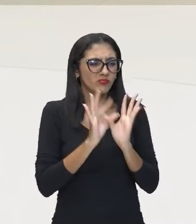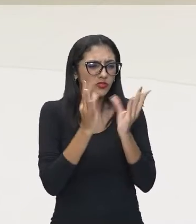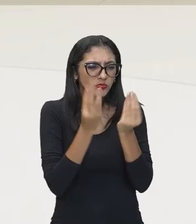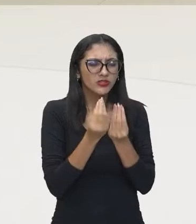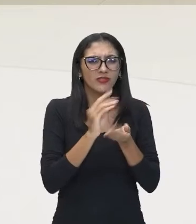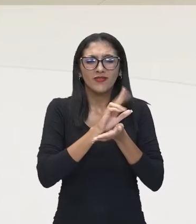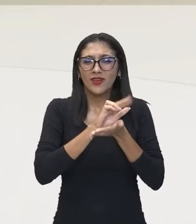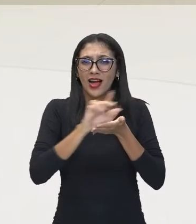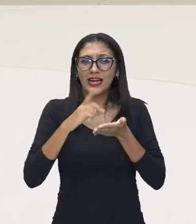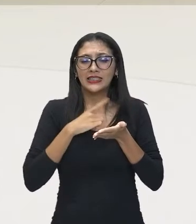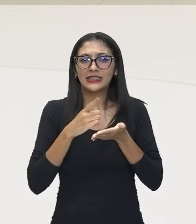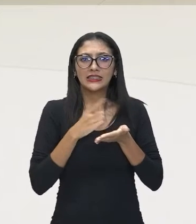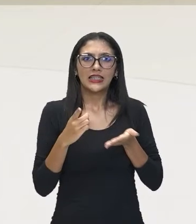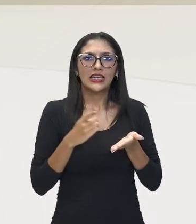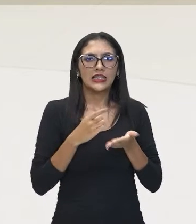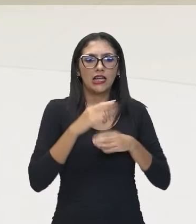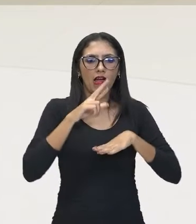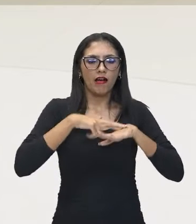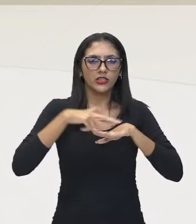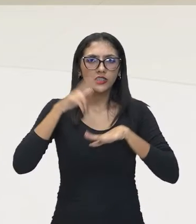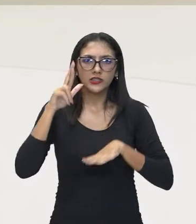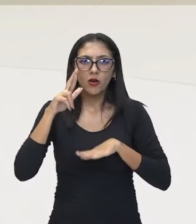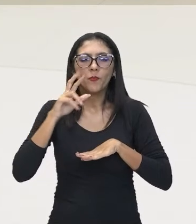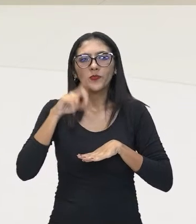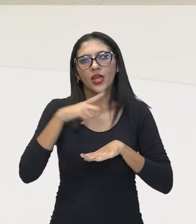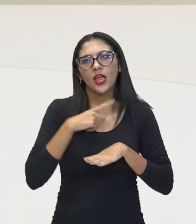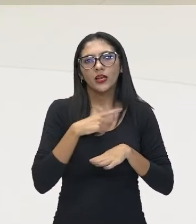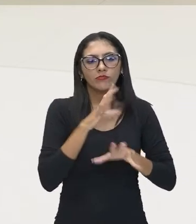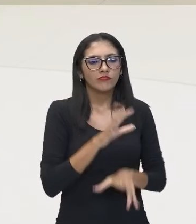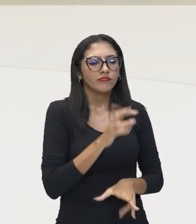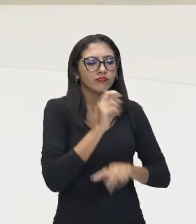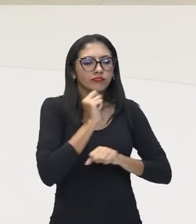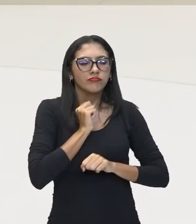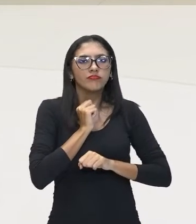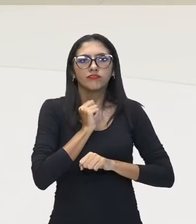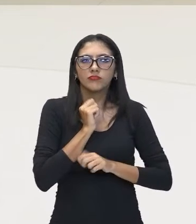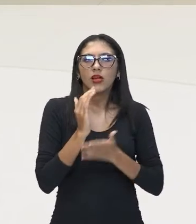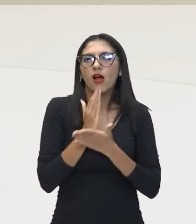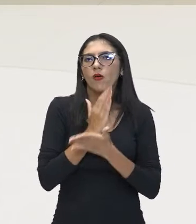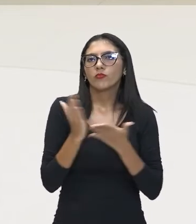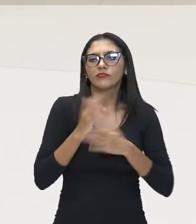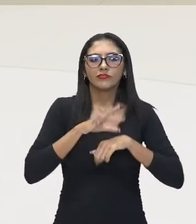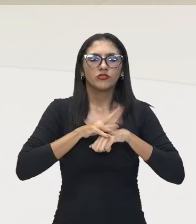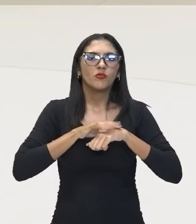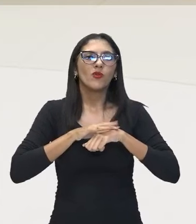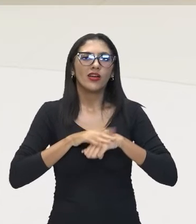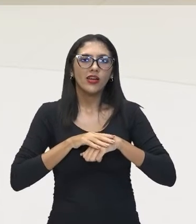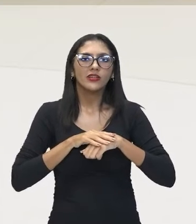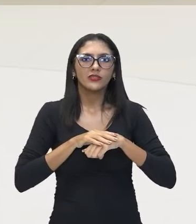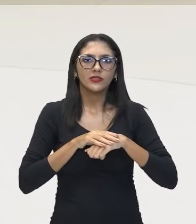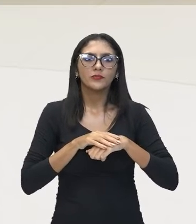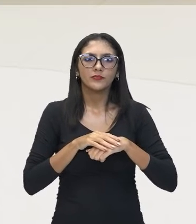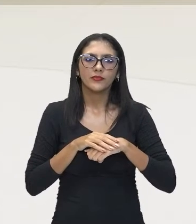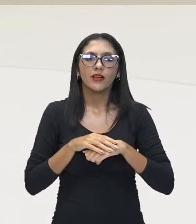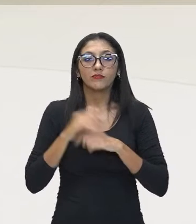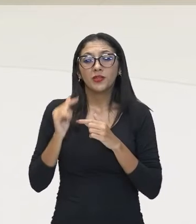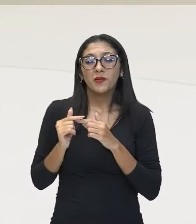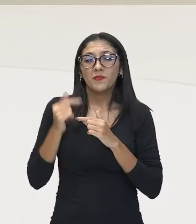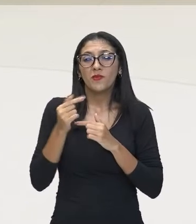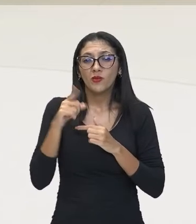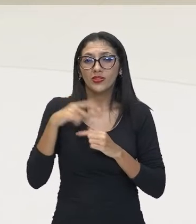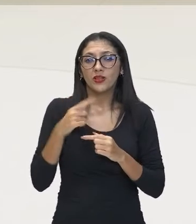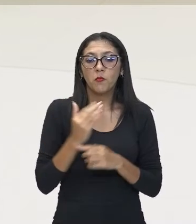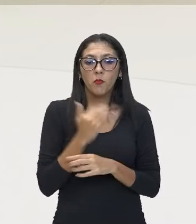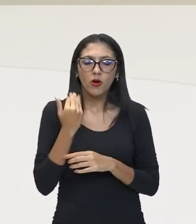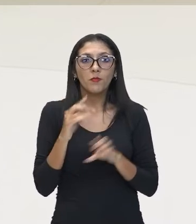radiação e tudo mais, ela acabou desenvolvendo, né, doenças que acabaram levando também a Marie à morte. Só que